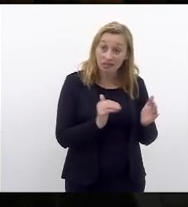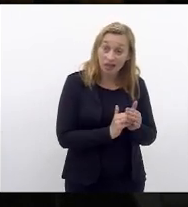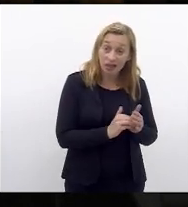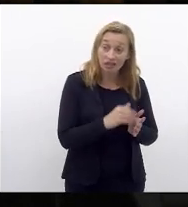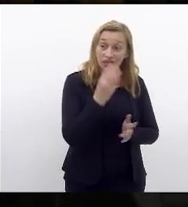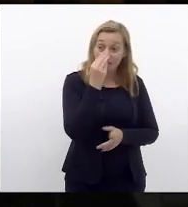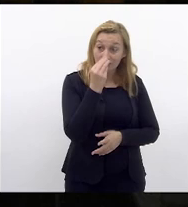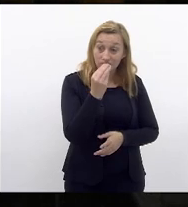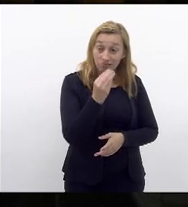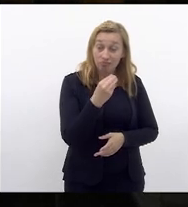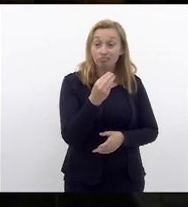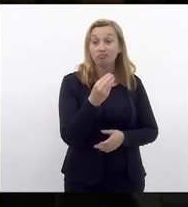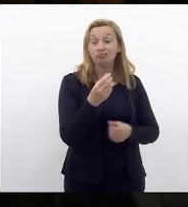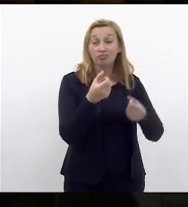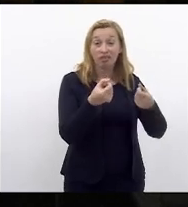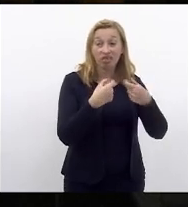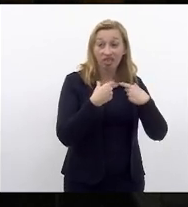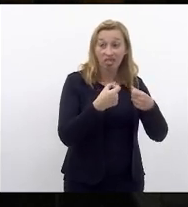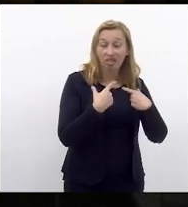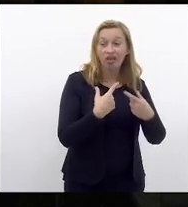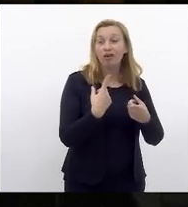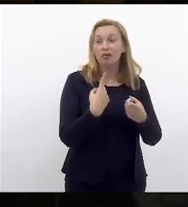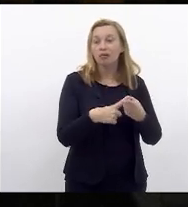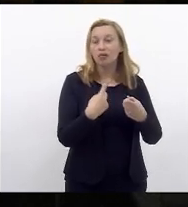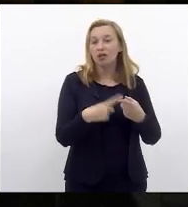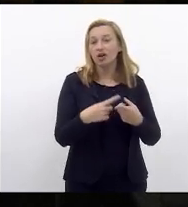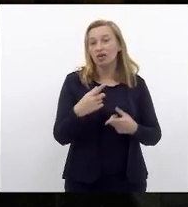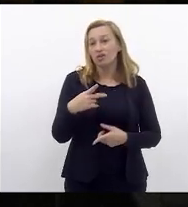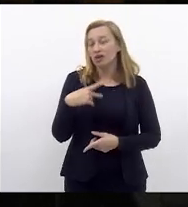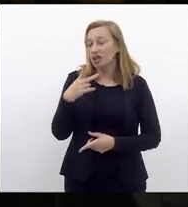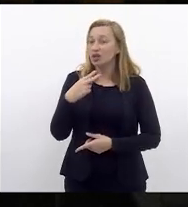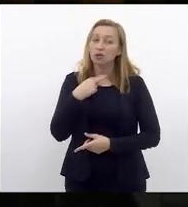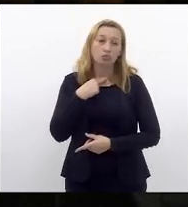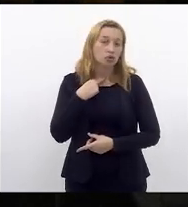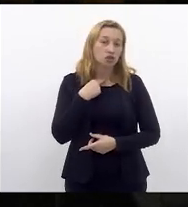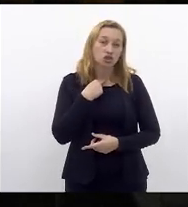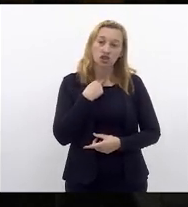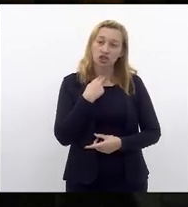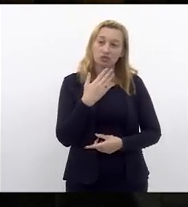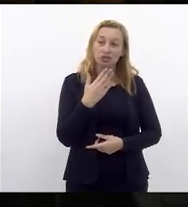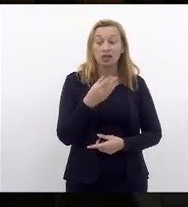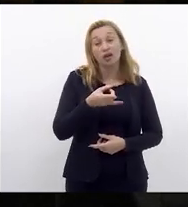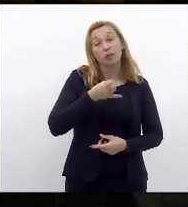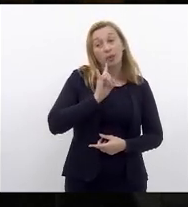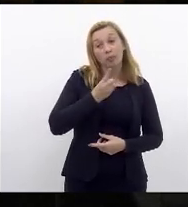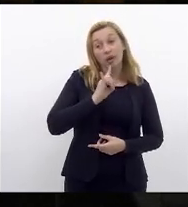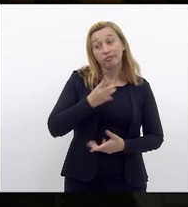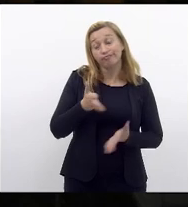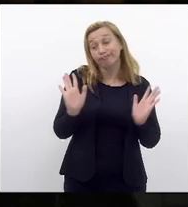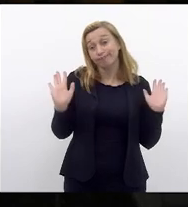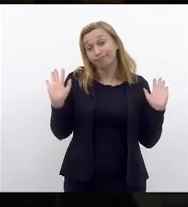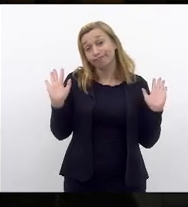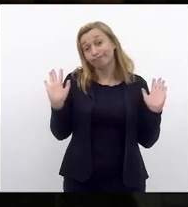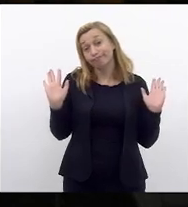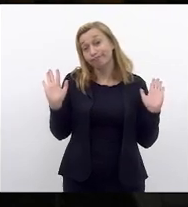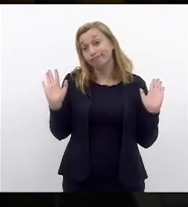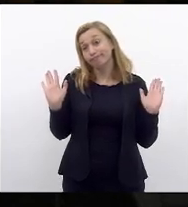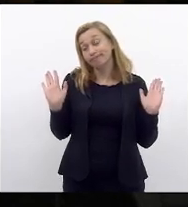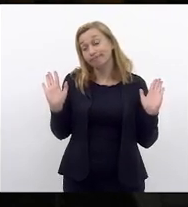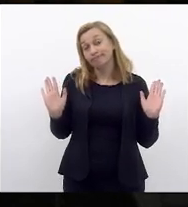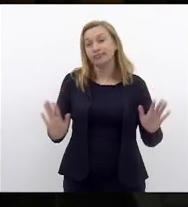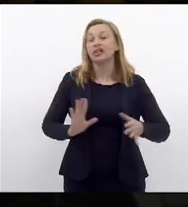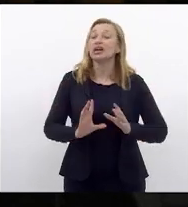fui, porque defendi que a gente não devia seguir esse protocolo. E deixasse para